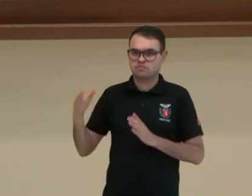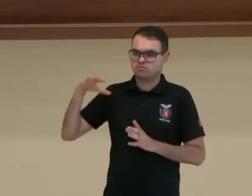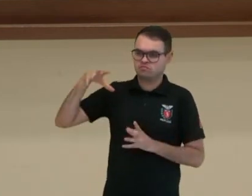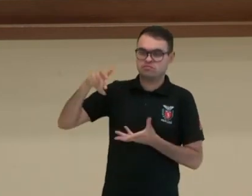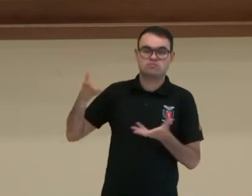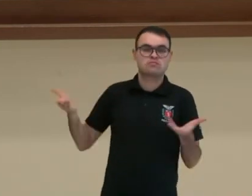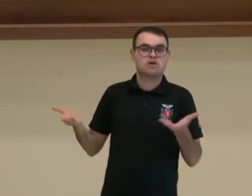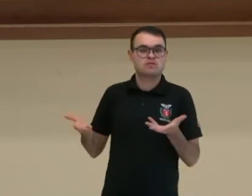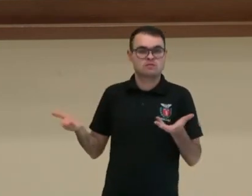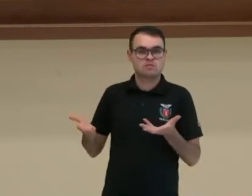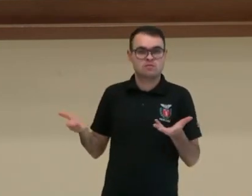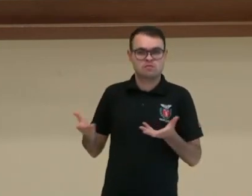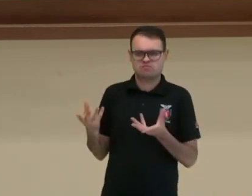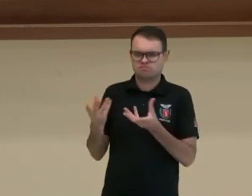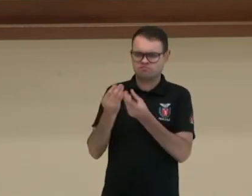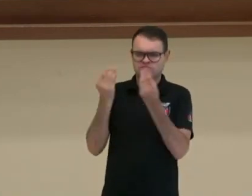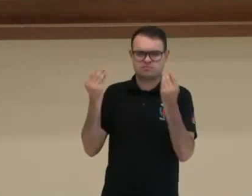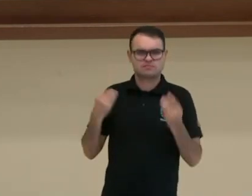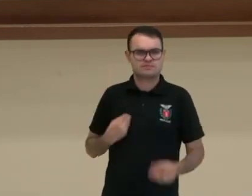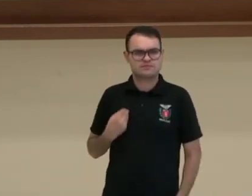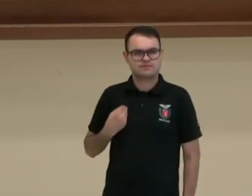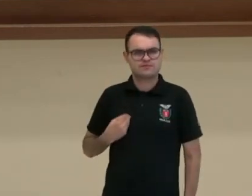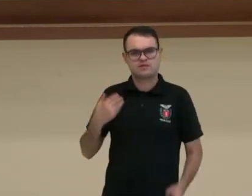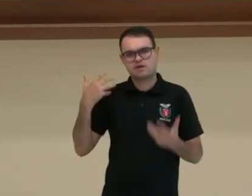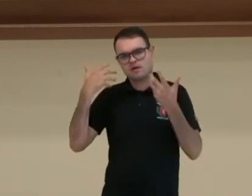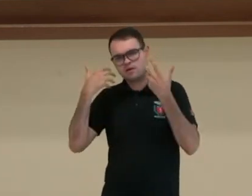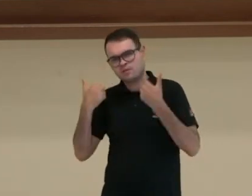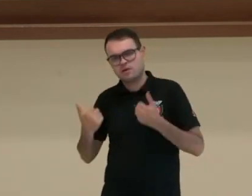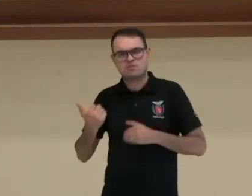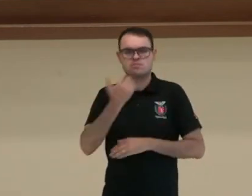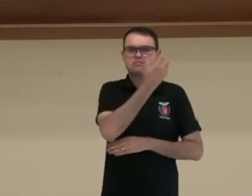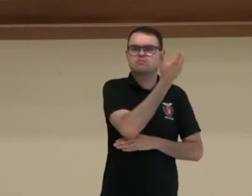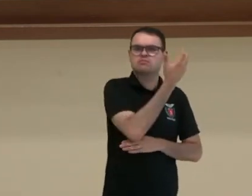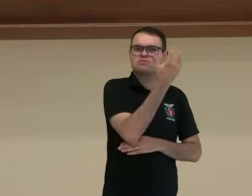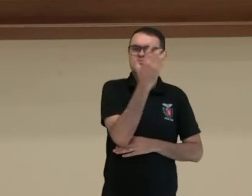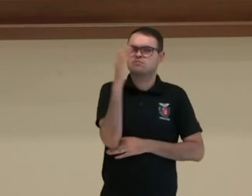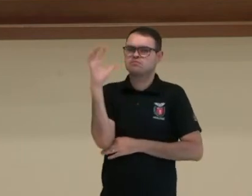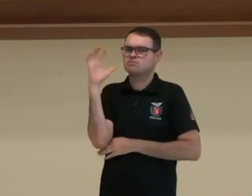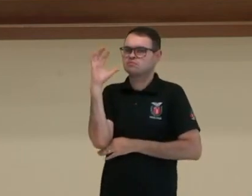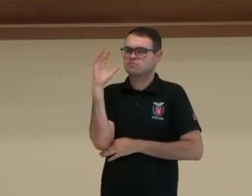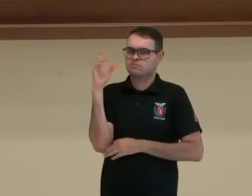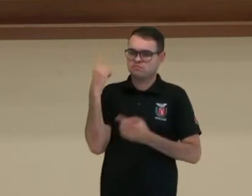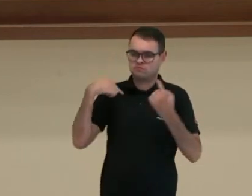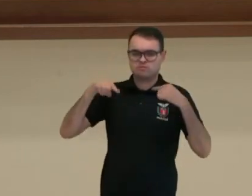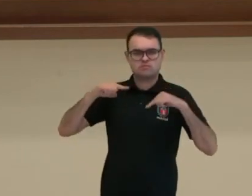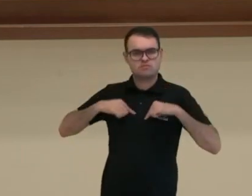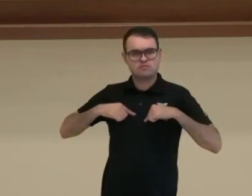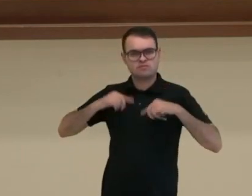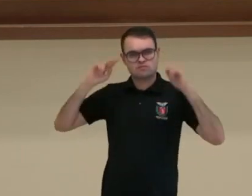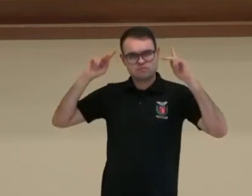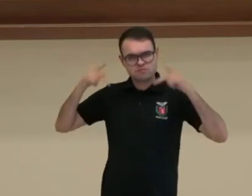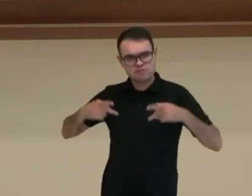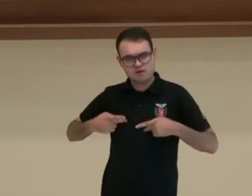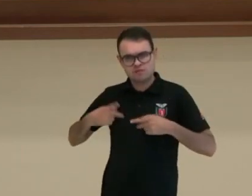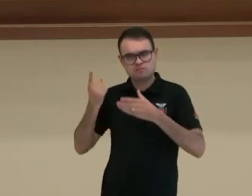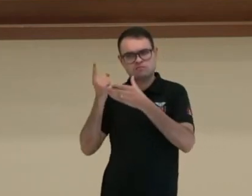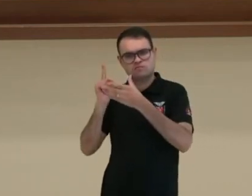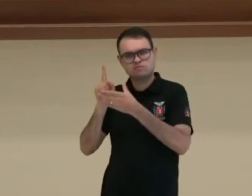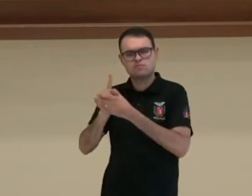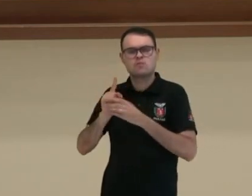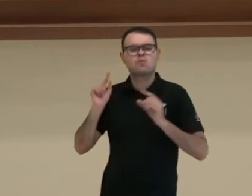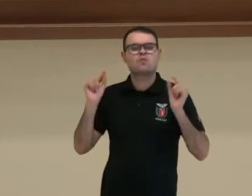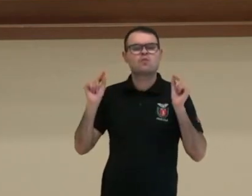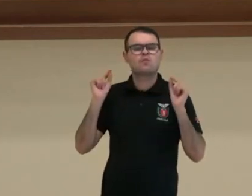atual cheia de vida, animal e vegetal, incluindo nós, seres humanos? O que será que